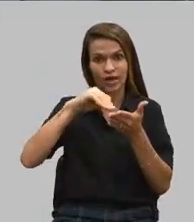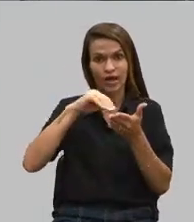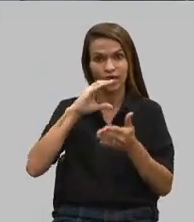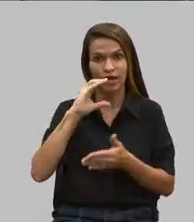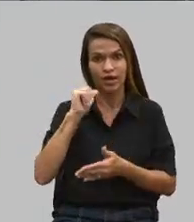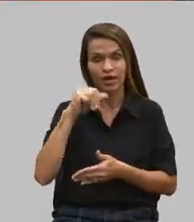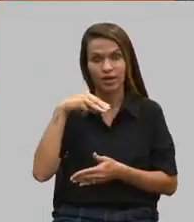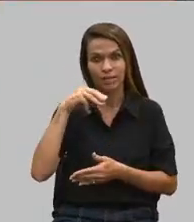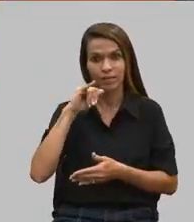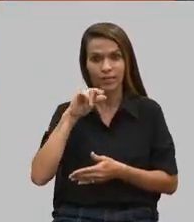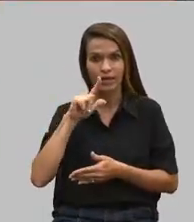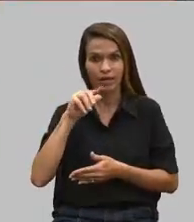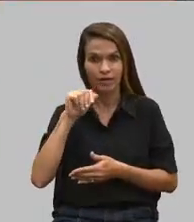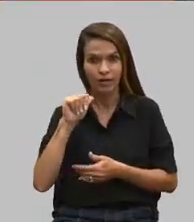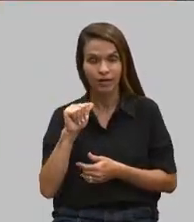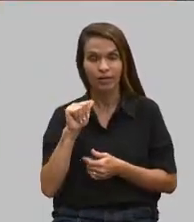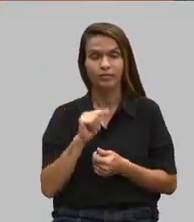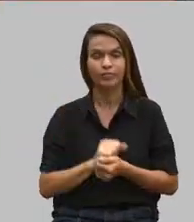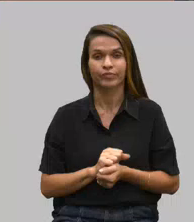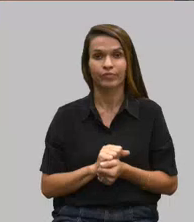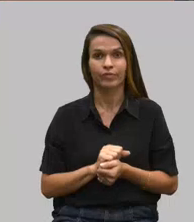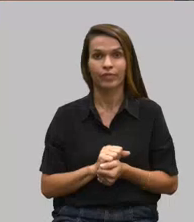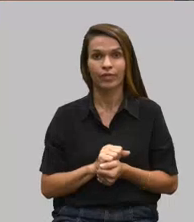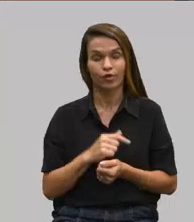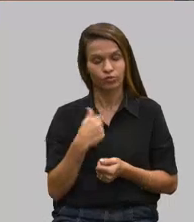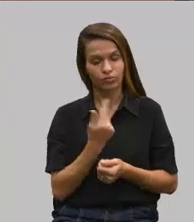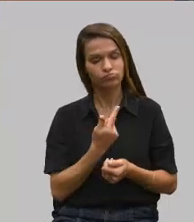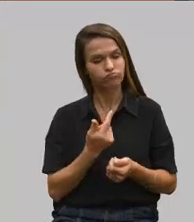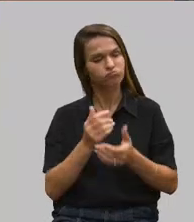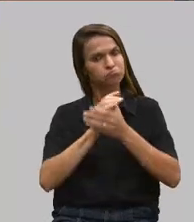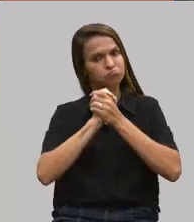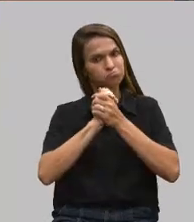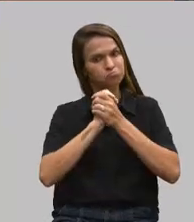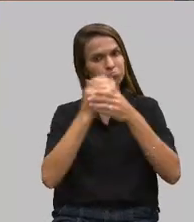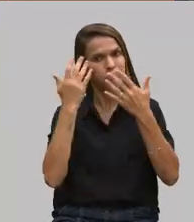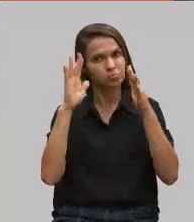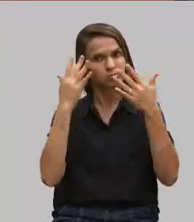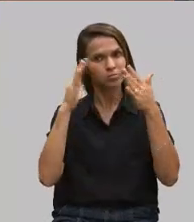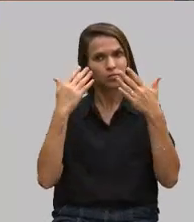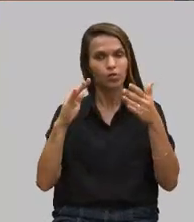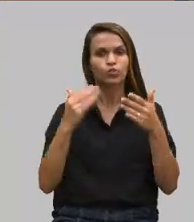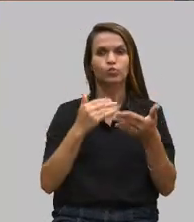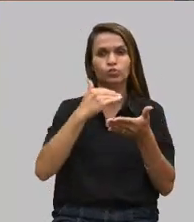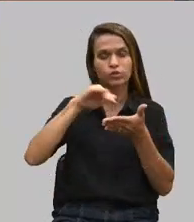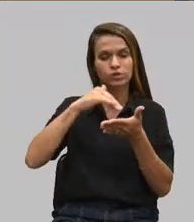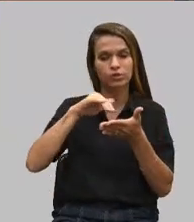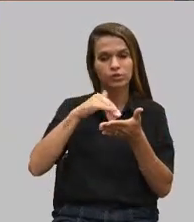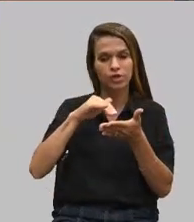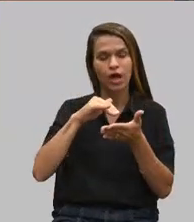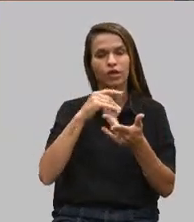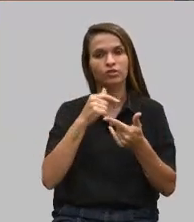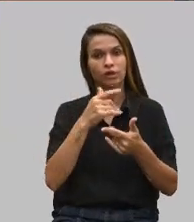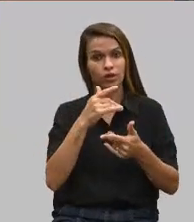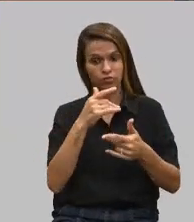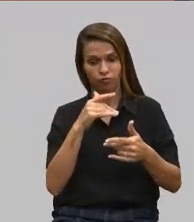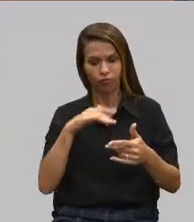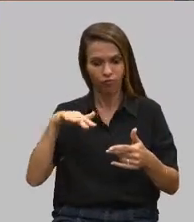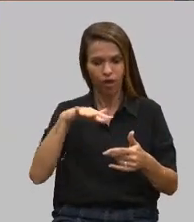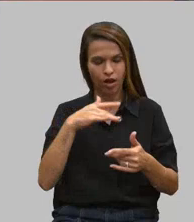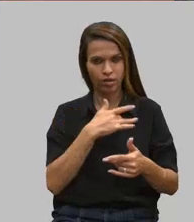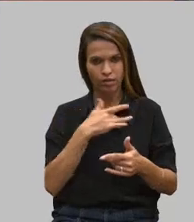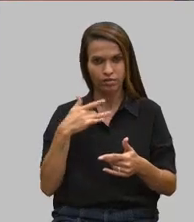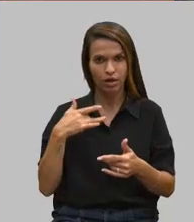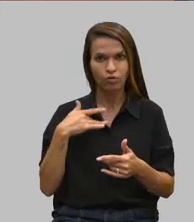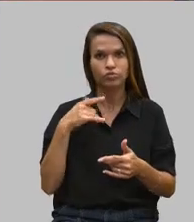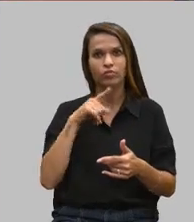aqui a gente também parabeniza né o secretário de estado da saúde por ter funcionários